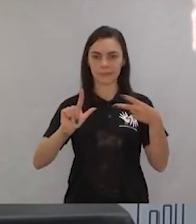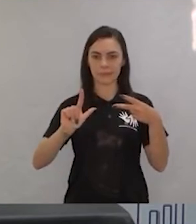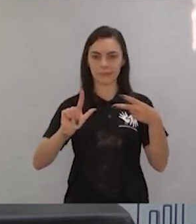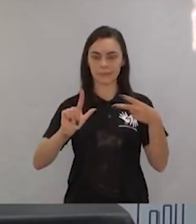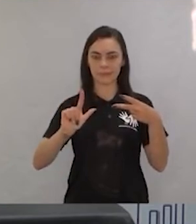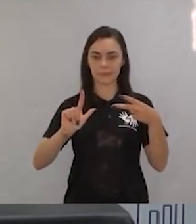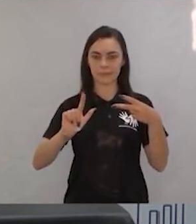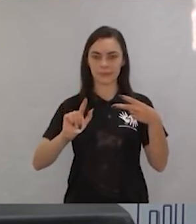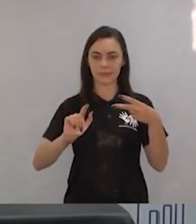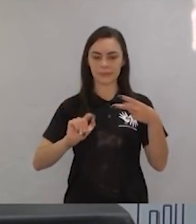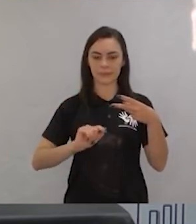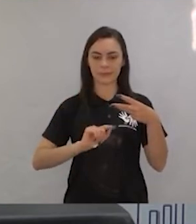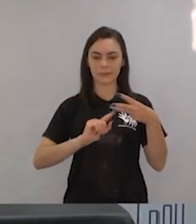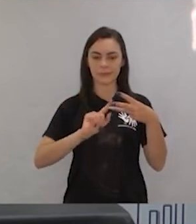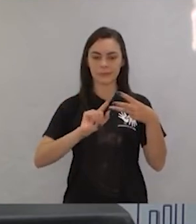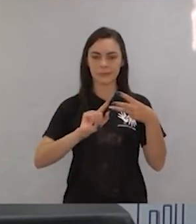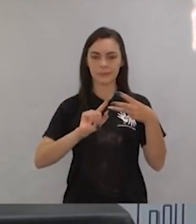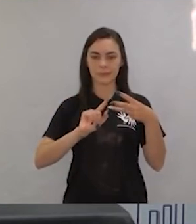Fal